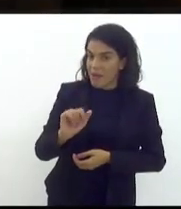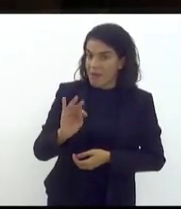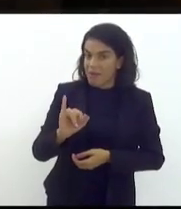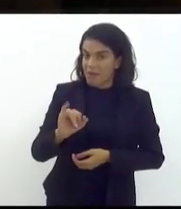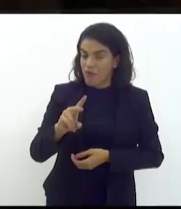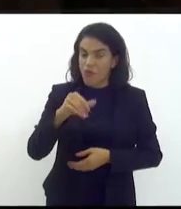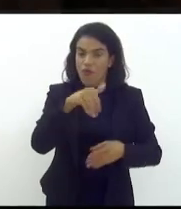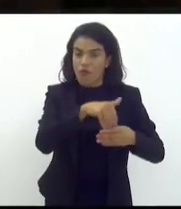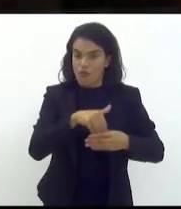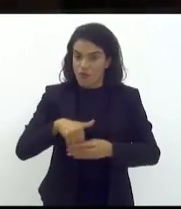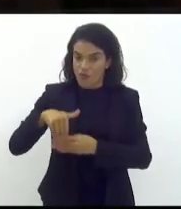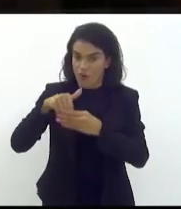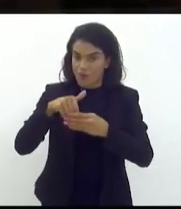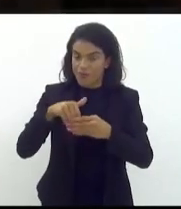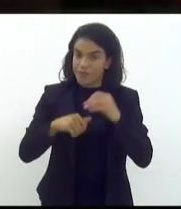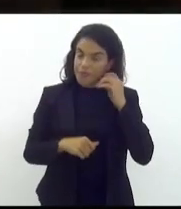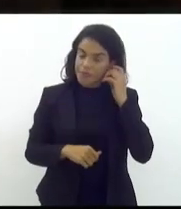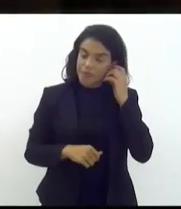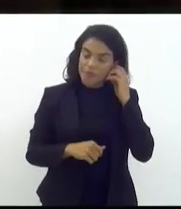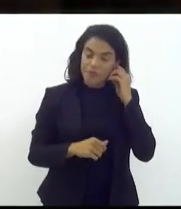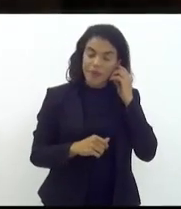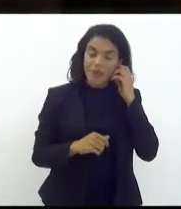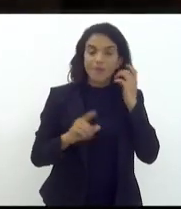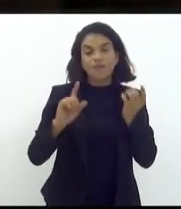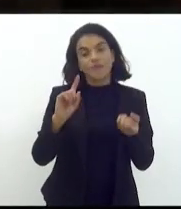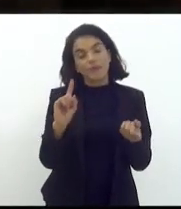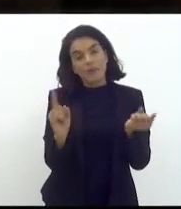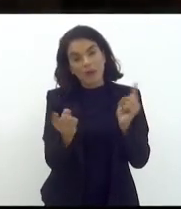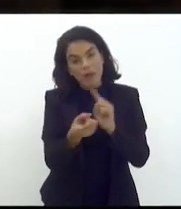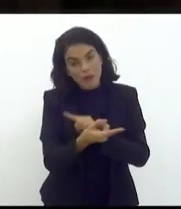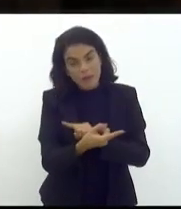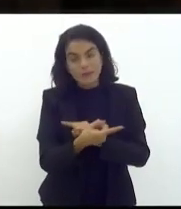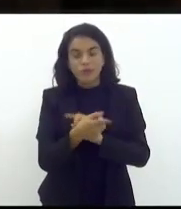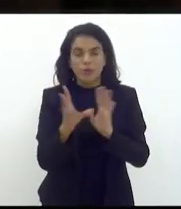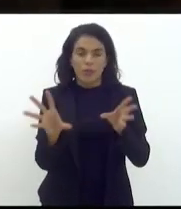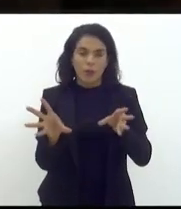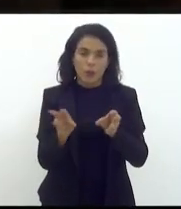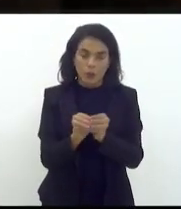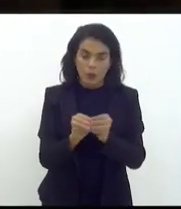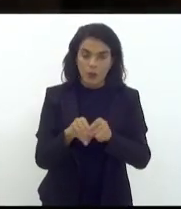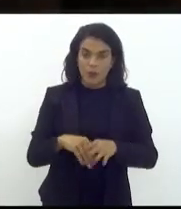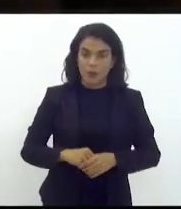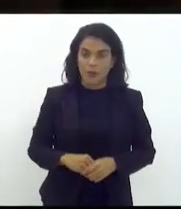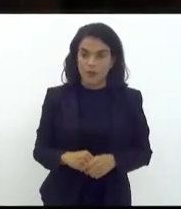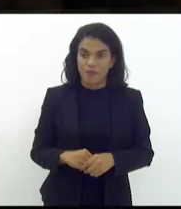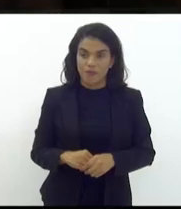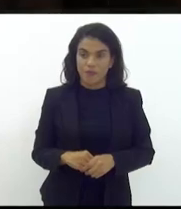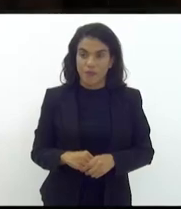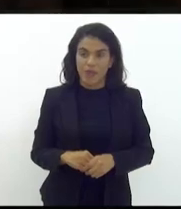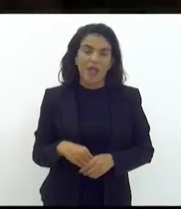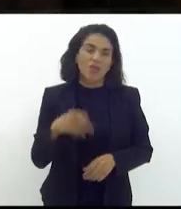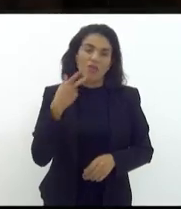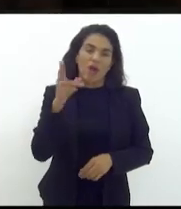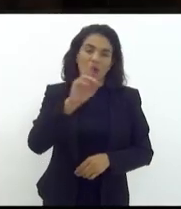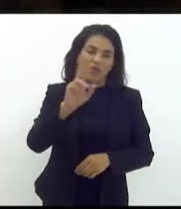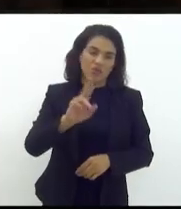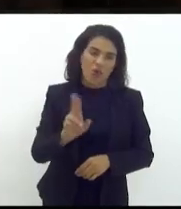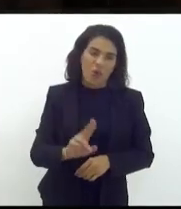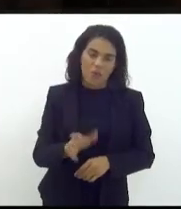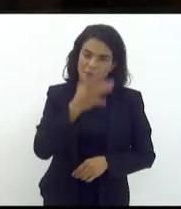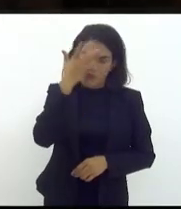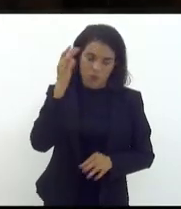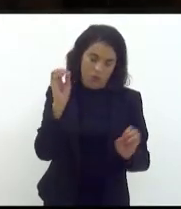aí na contramão disso seu presente para concluir e sem dominar